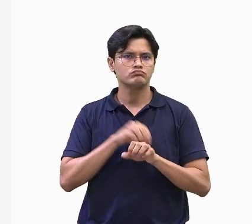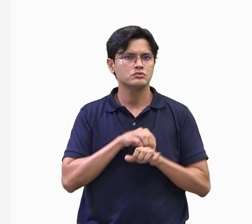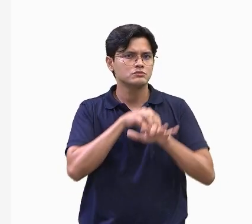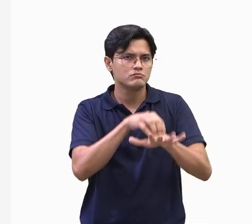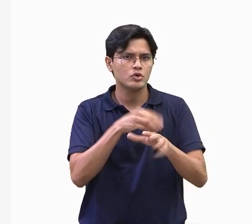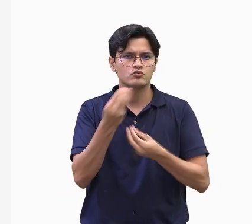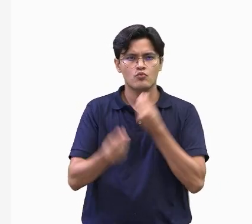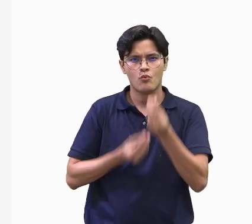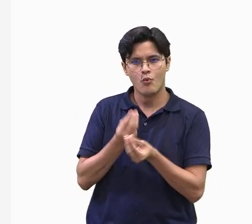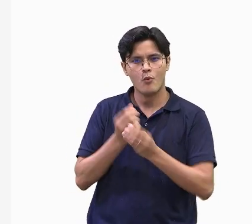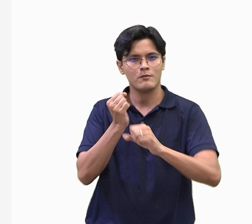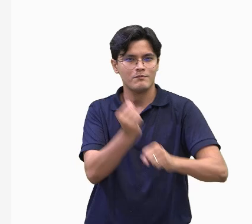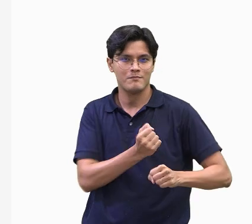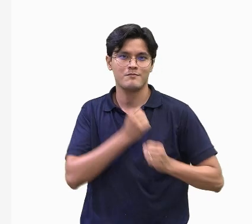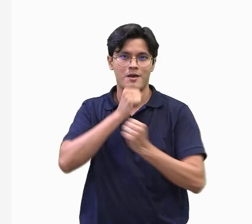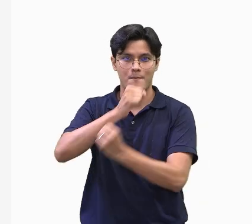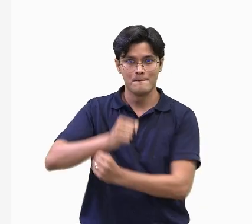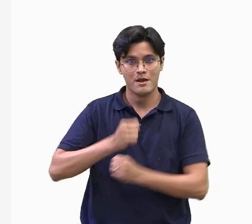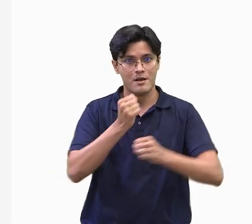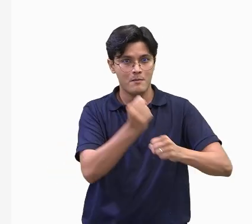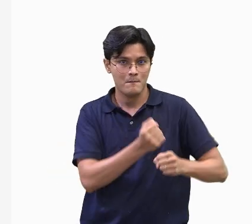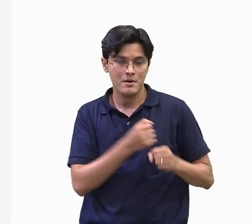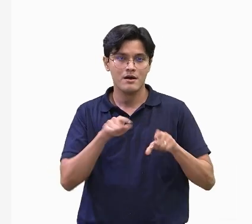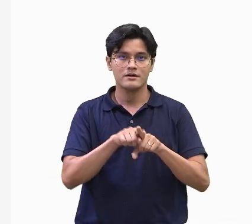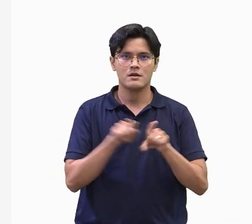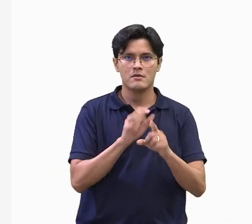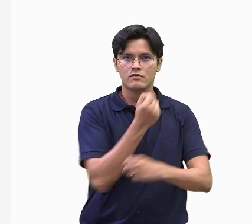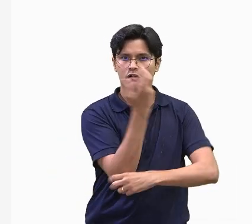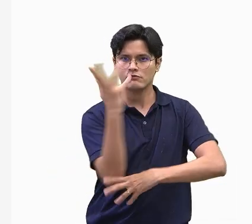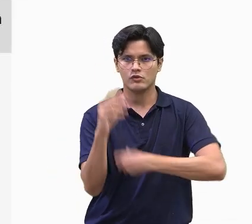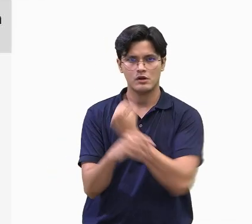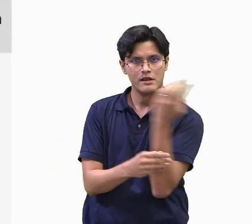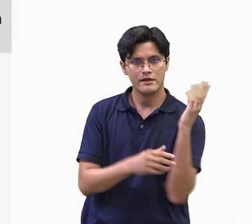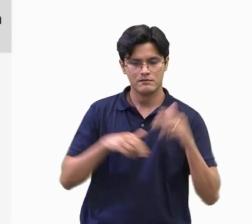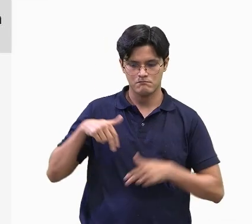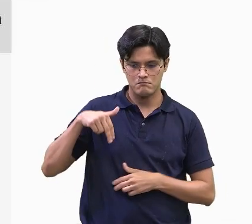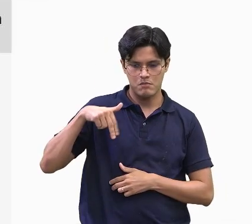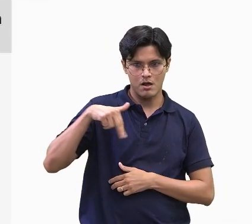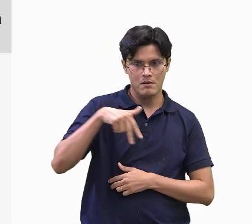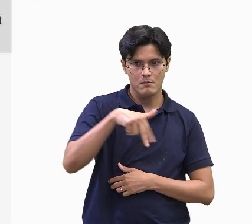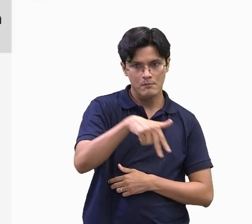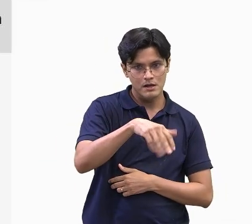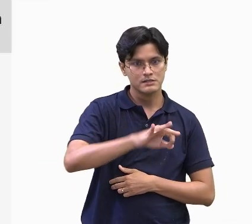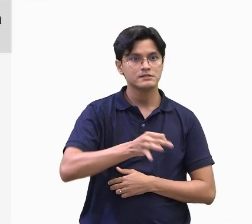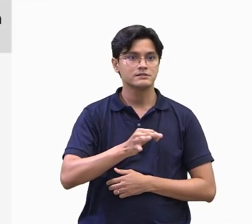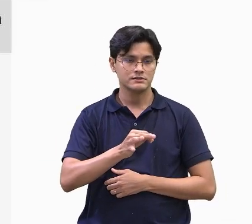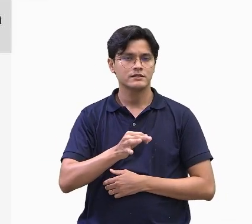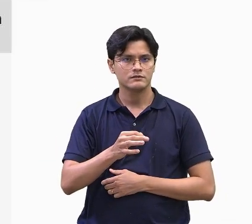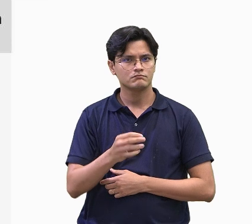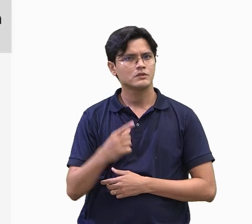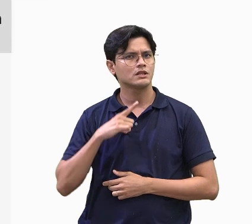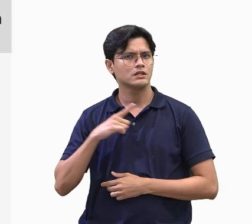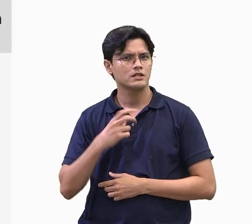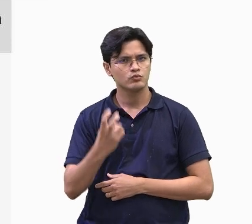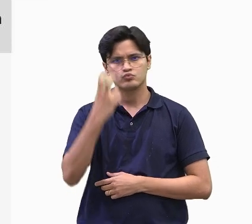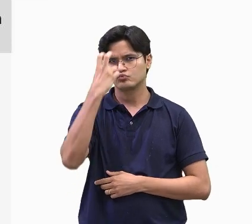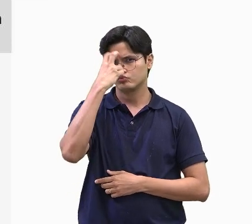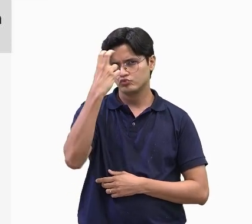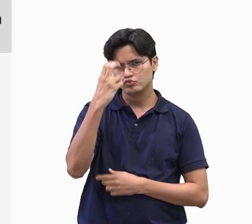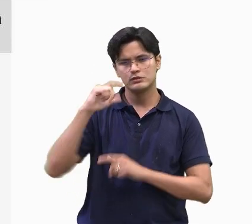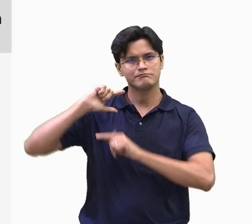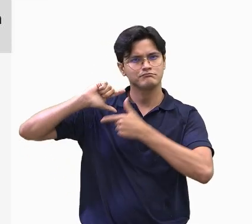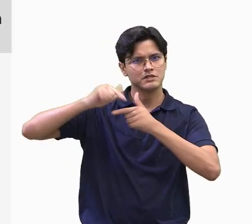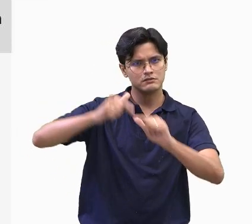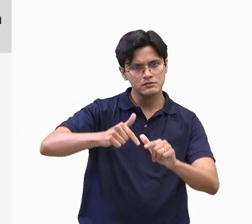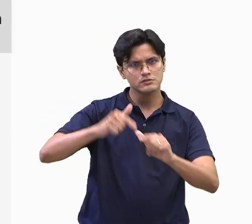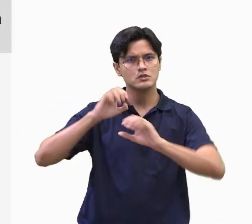quais eles fazem esse percurso a pé. Esses povos são muito importantes e têm cultura e tradições que acabam sendo passadas